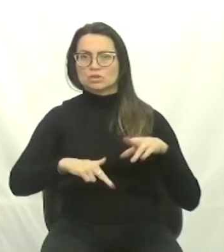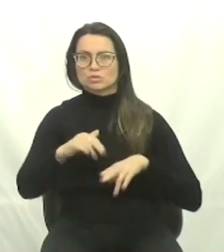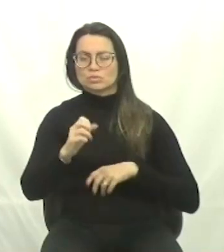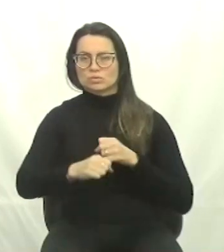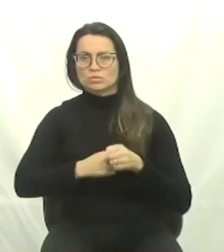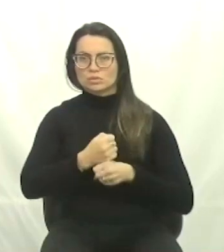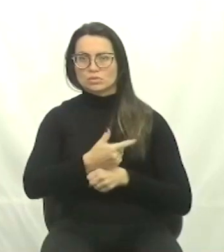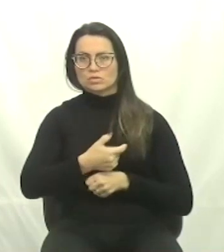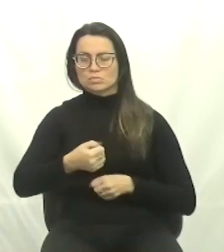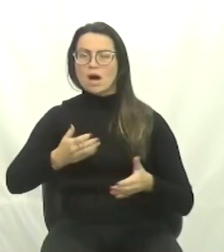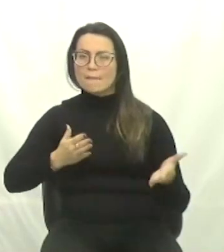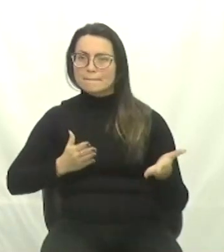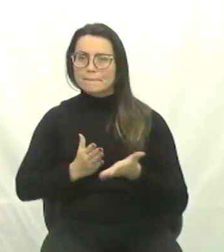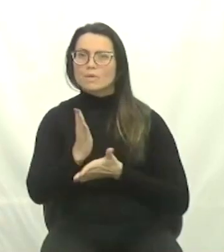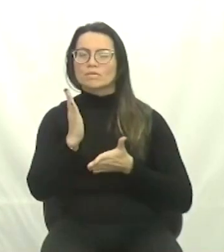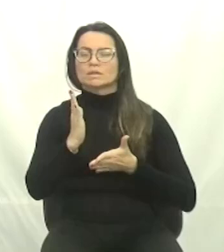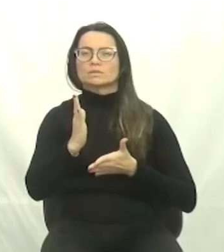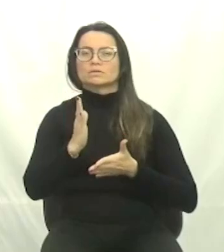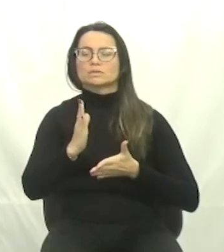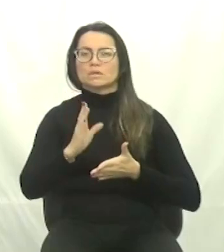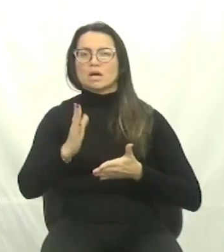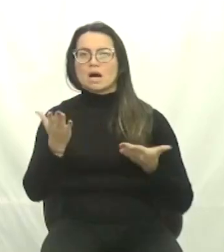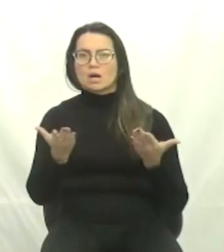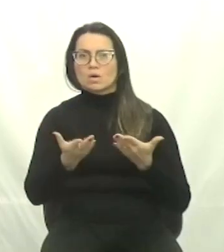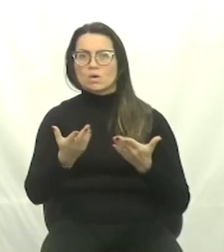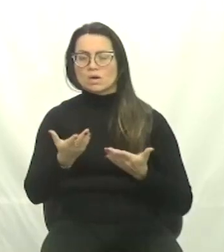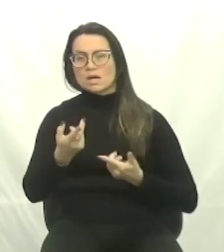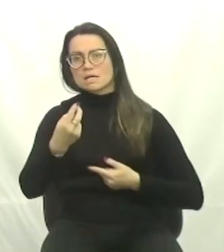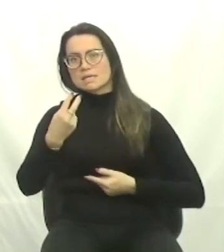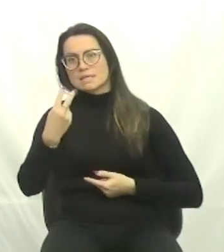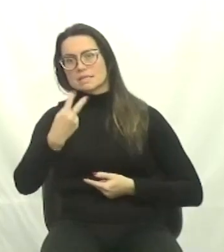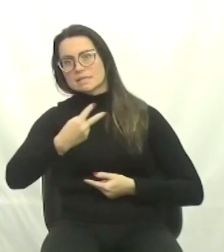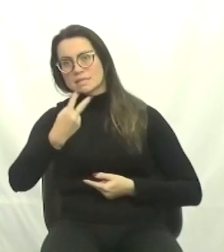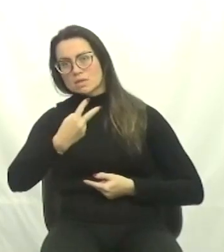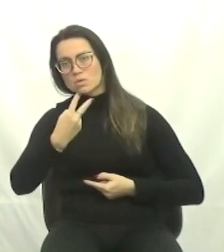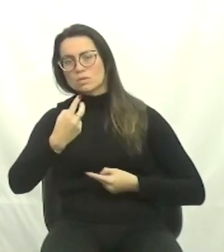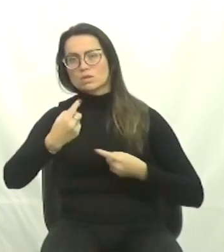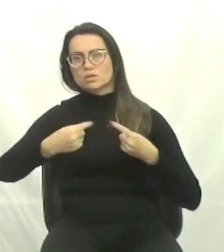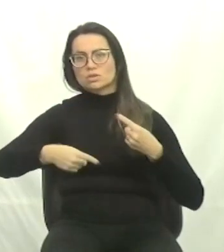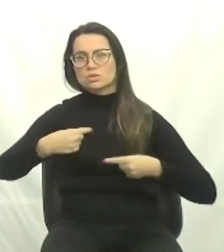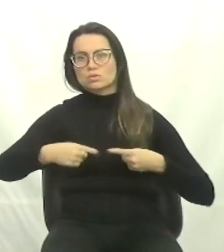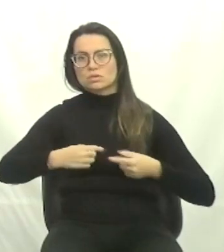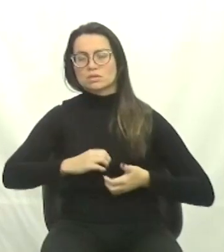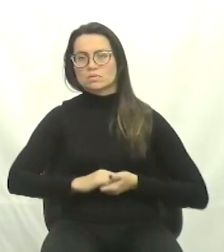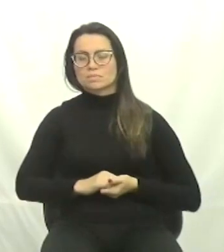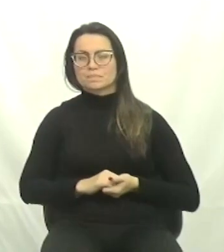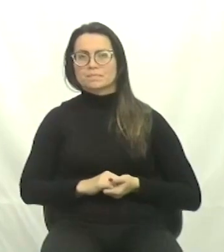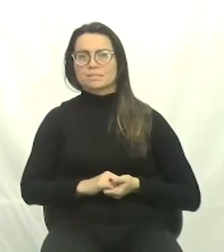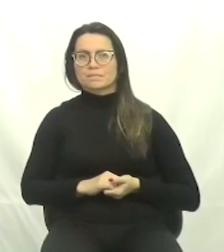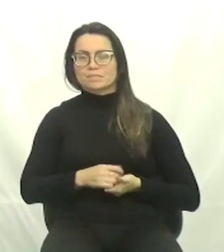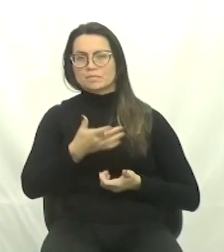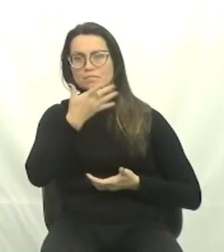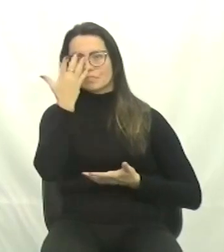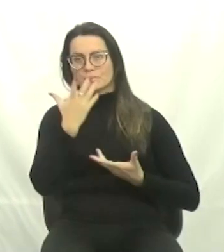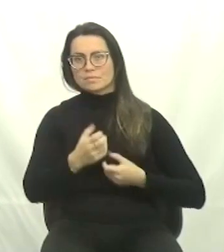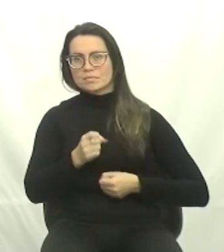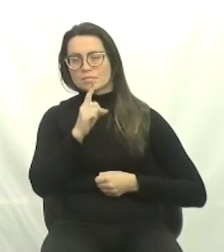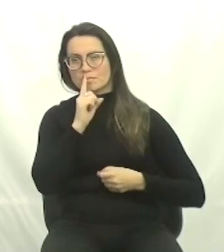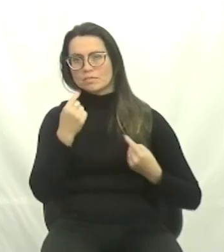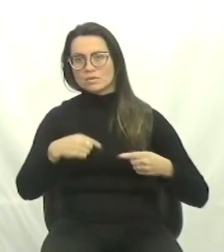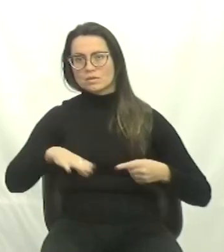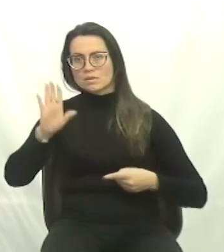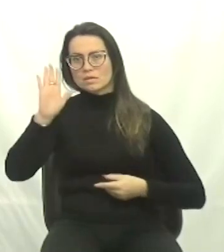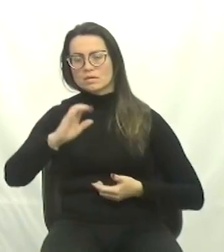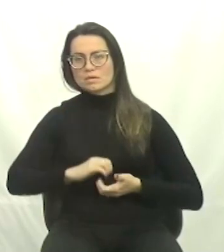7/6/2023, sendo aprovado. O projeto está em segunda discussão. Os favoráveis permaneçam como estão, os contrários